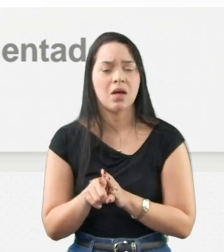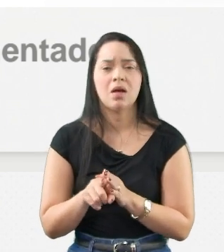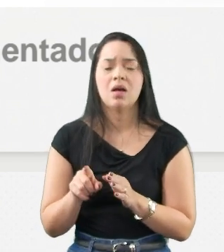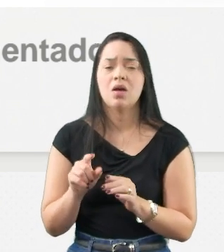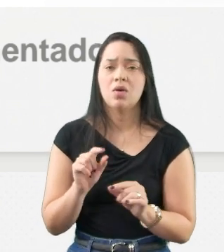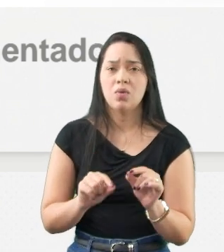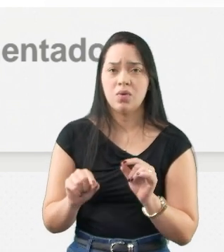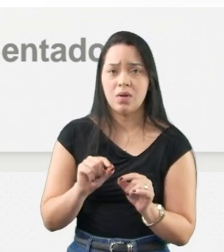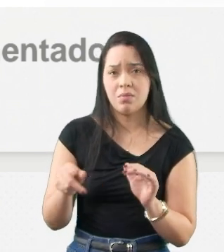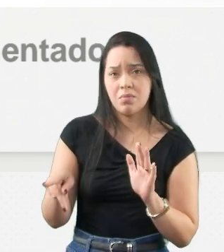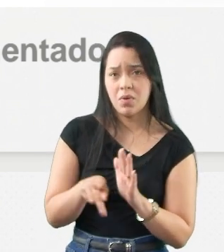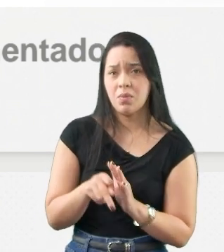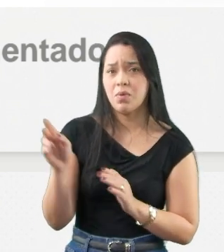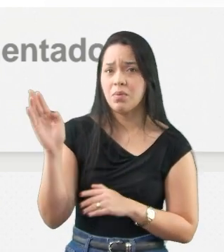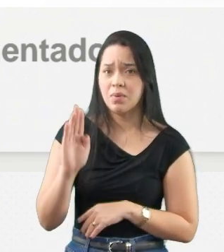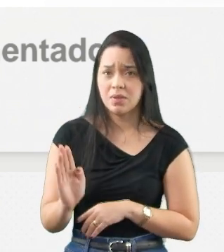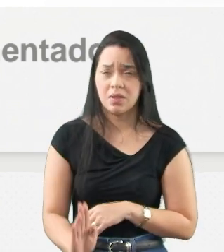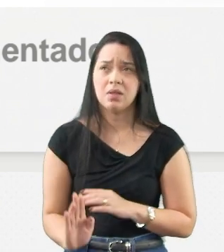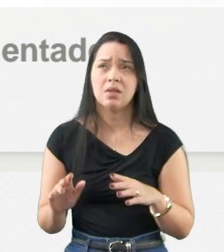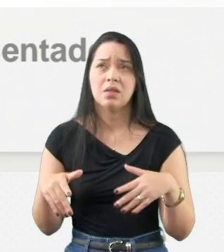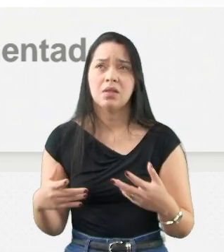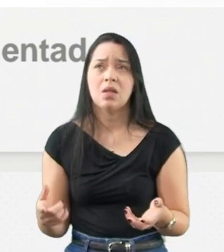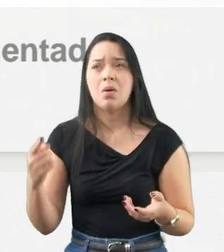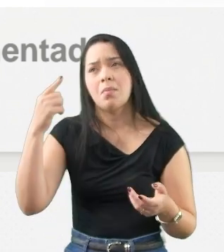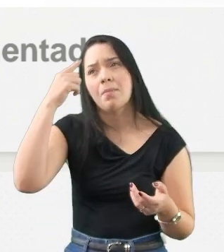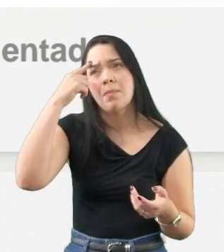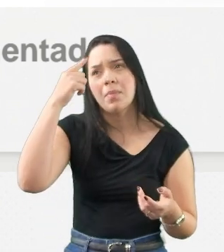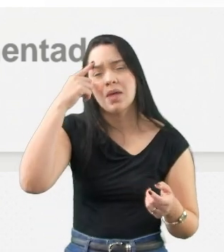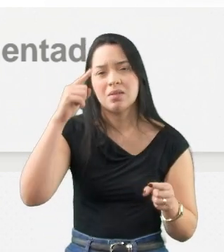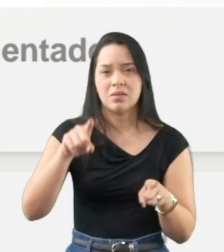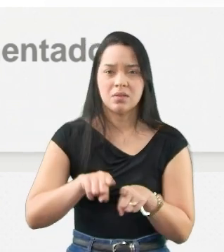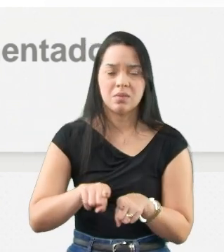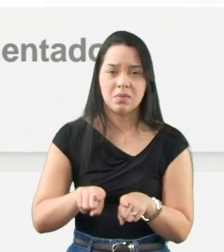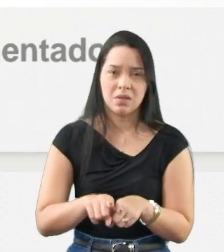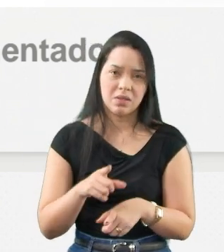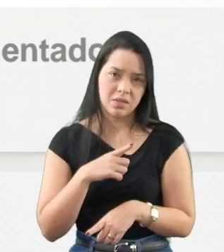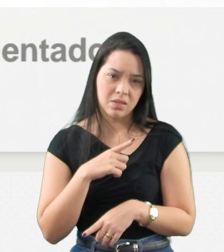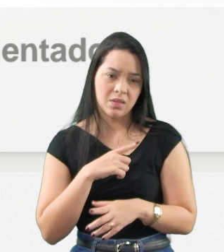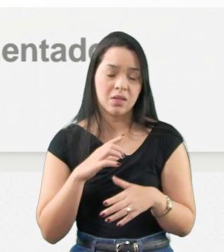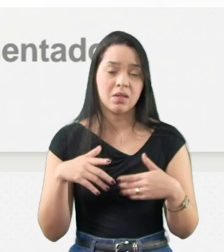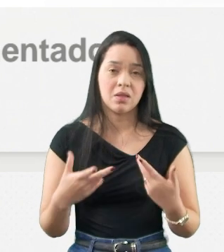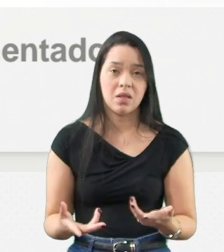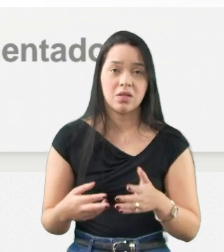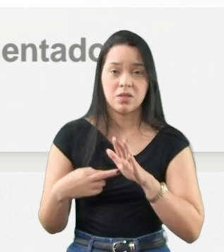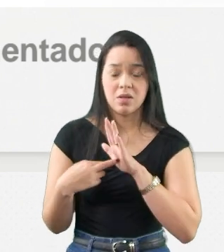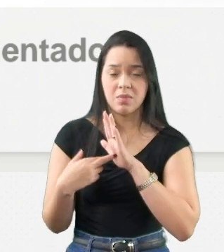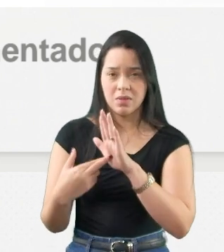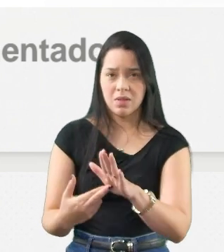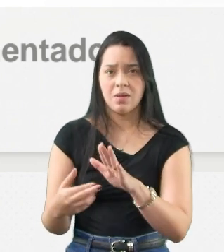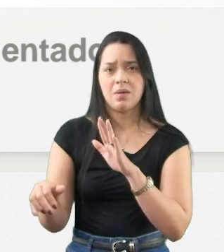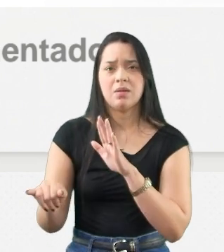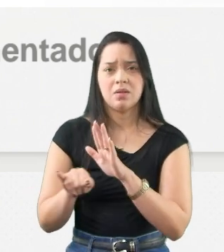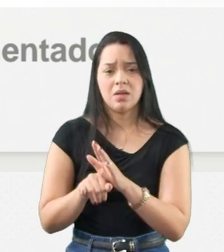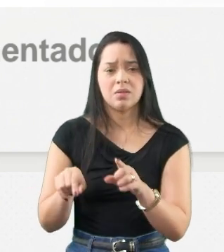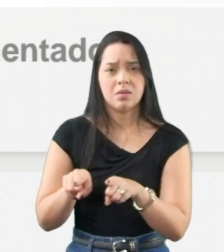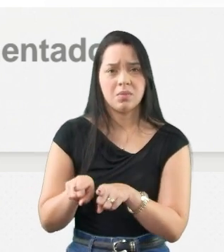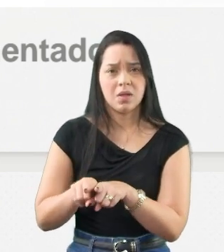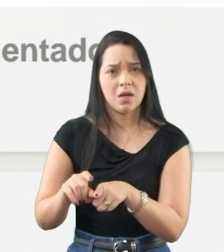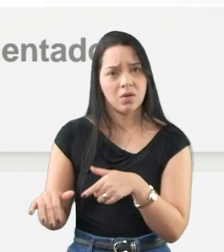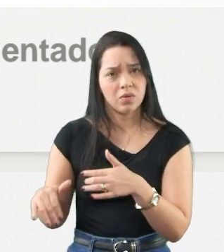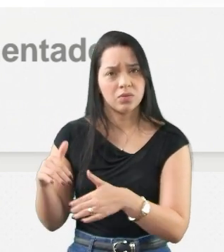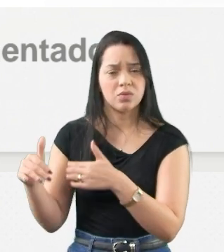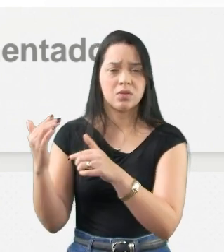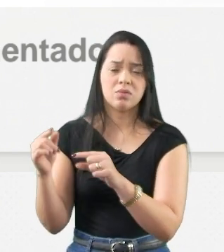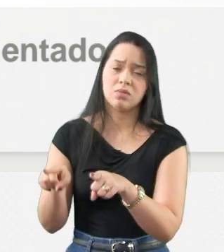complexidade do ser brasileiro. Então a gente pensa na literatura, a gente pensa nessa questão de representar a identidade, a construção de